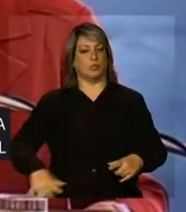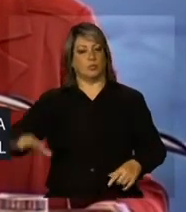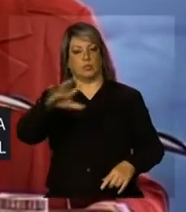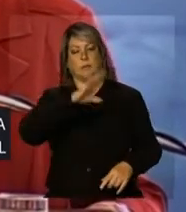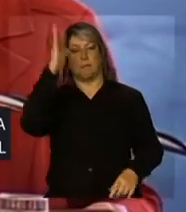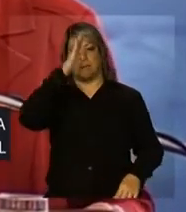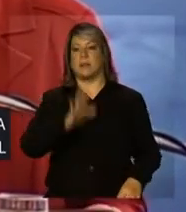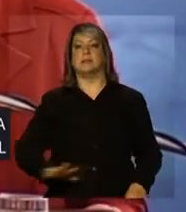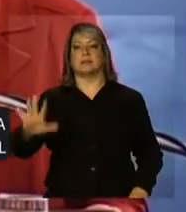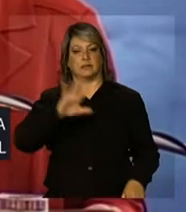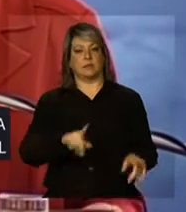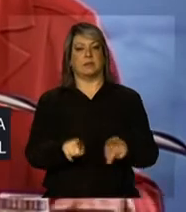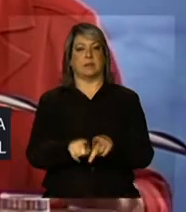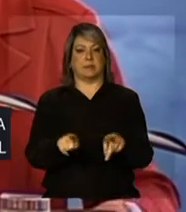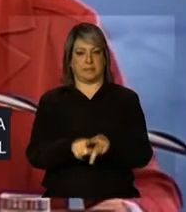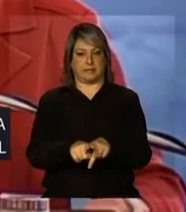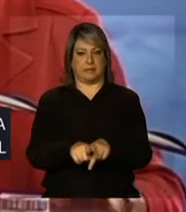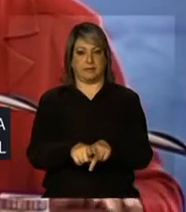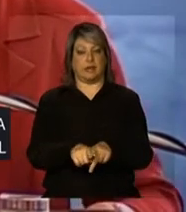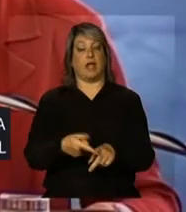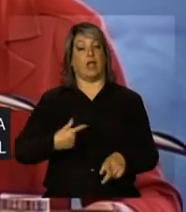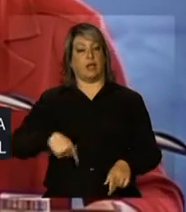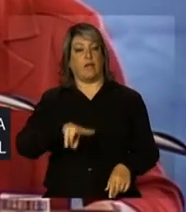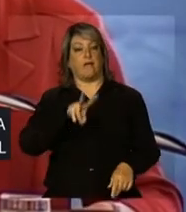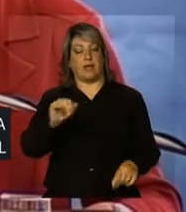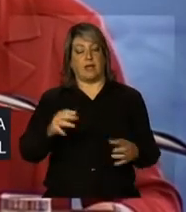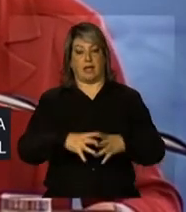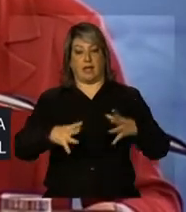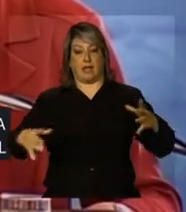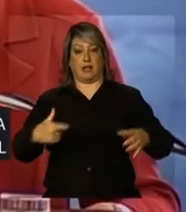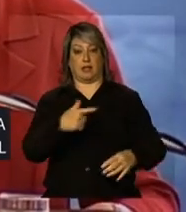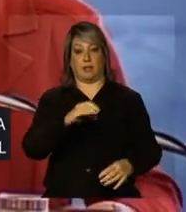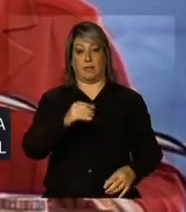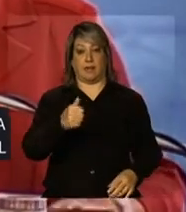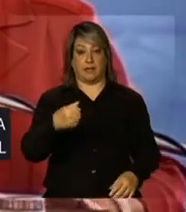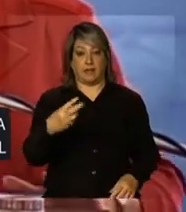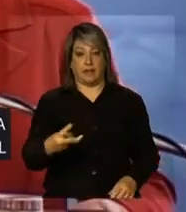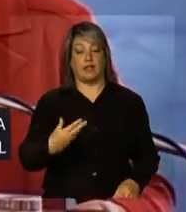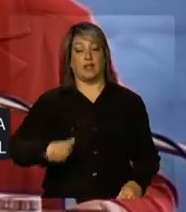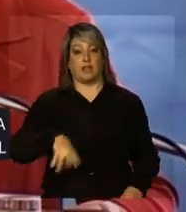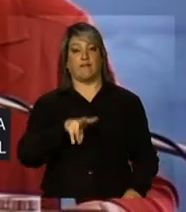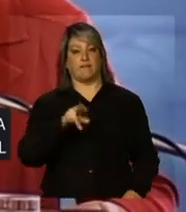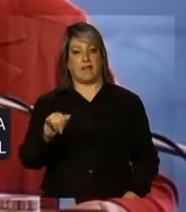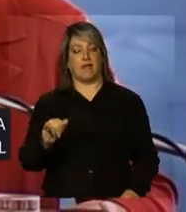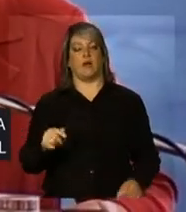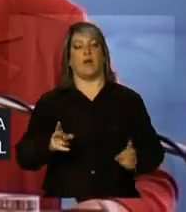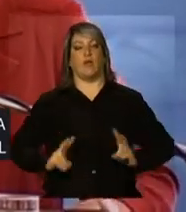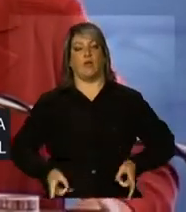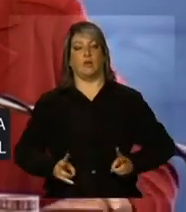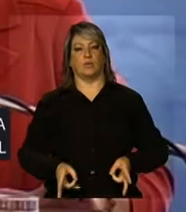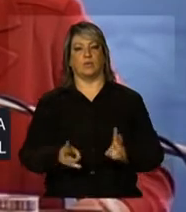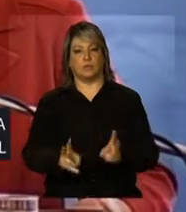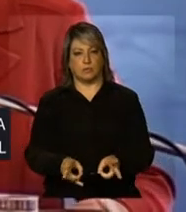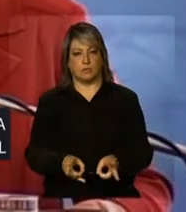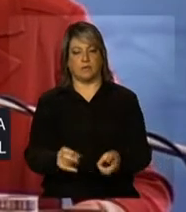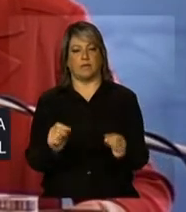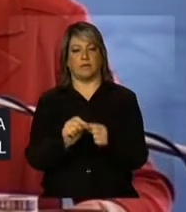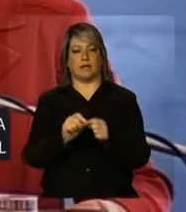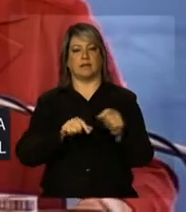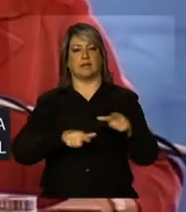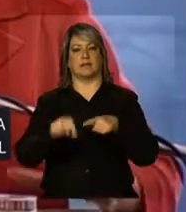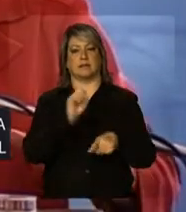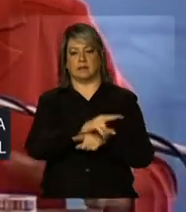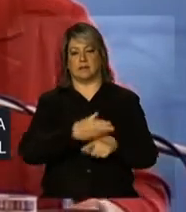como de todo o Brasil nós vamos crescer em 2013 nós vamos continuar gerando